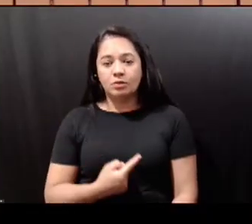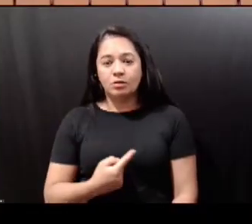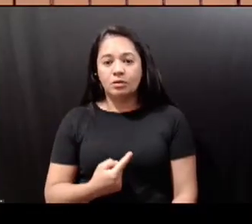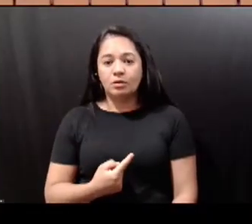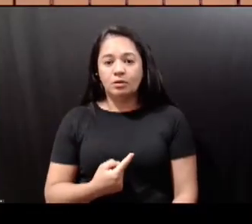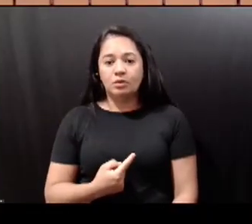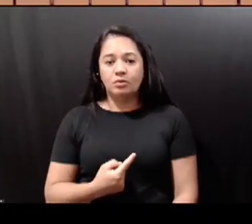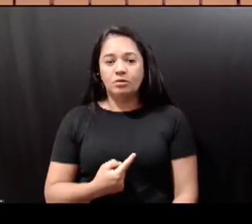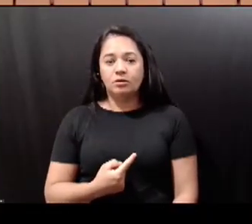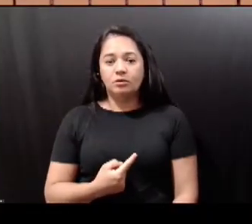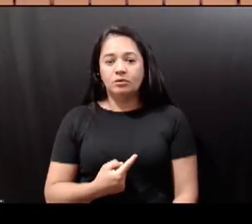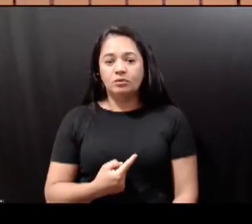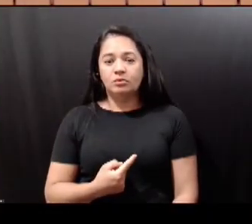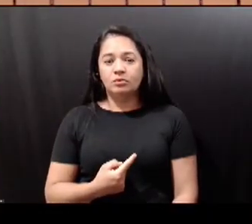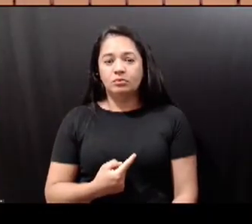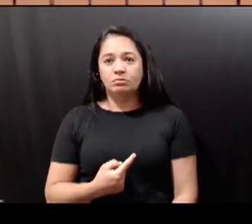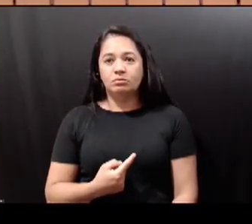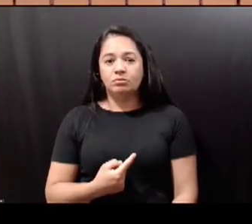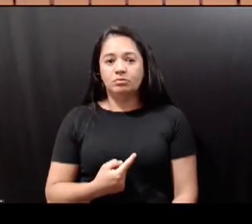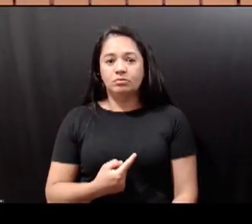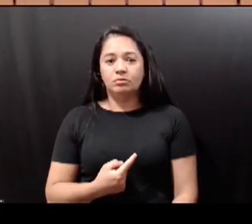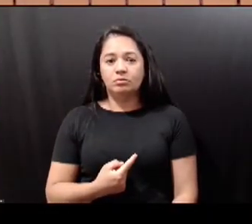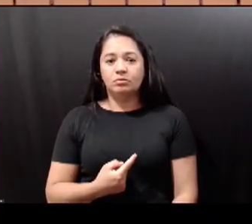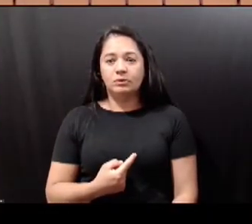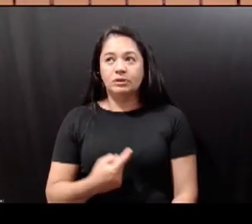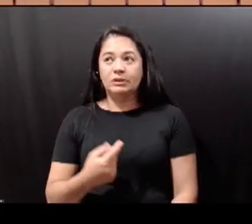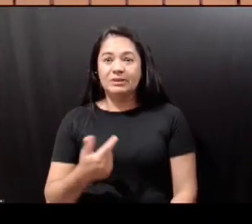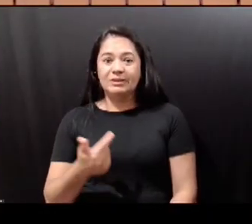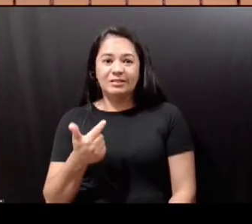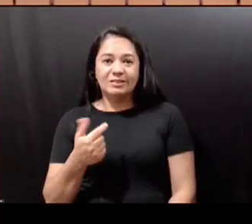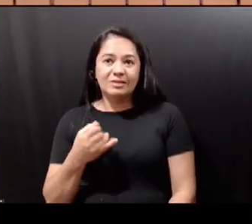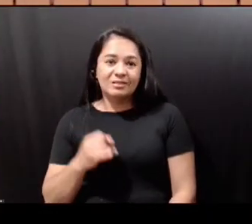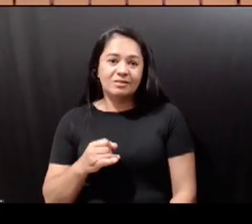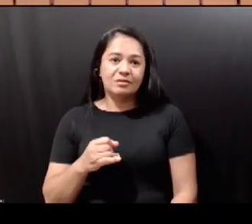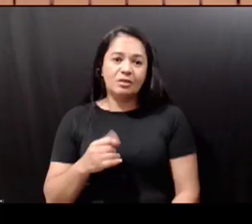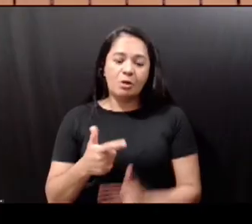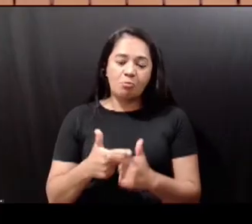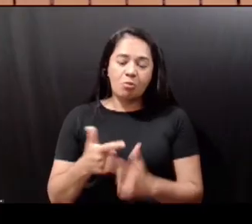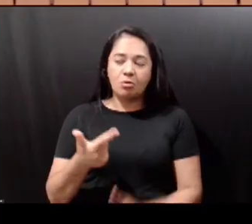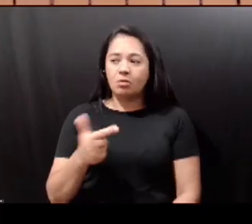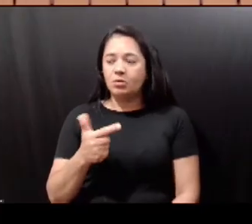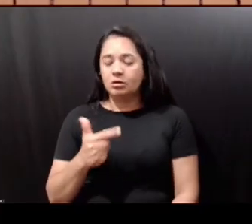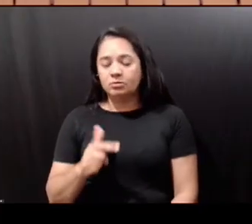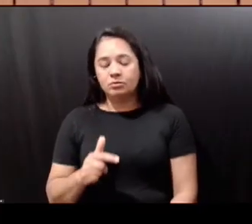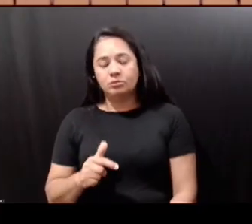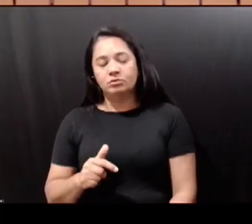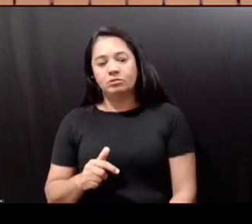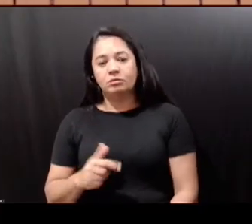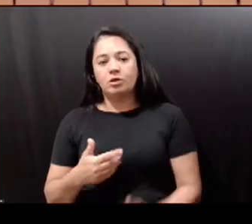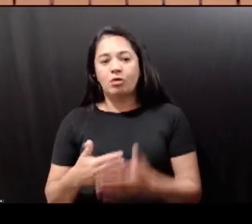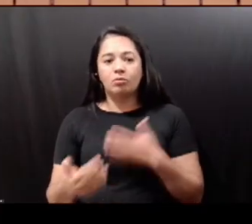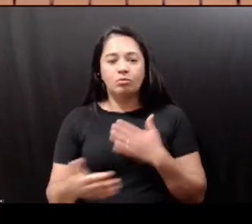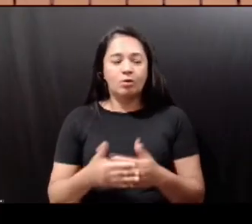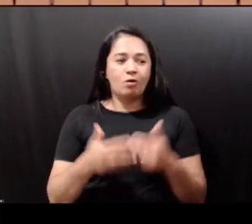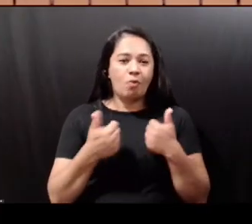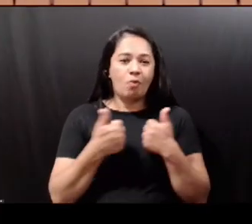não tivéssemos esse problema com a licitação dos ônibus, tantos ônibus quebrando, pegando